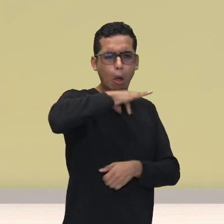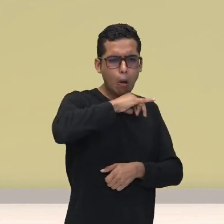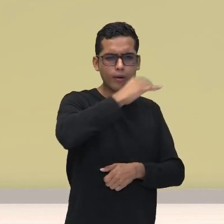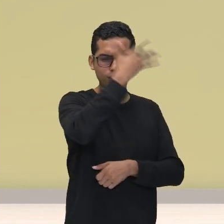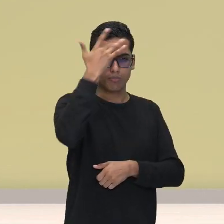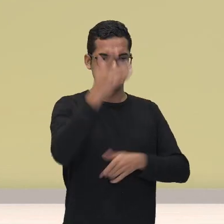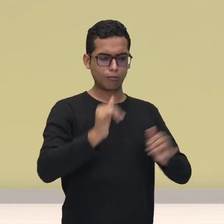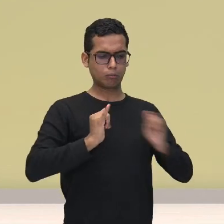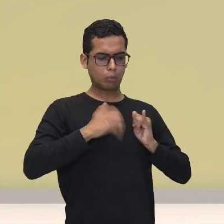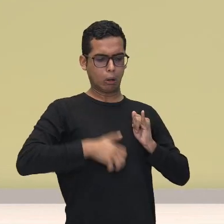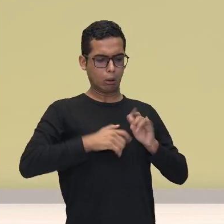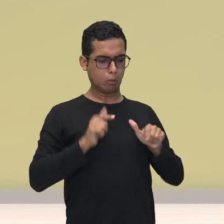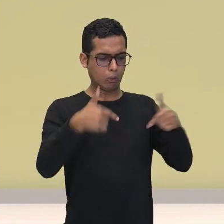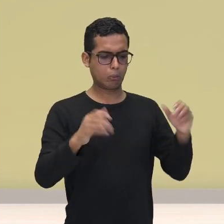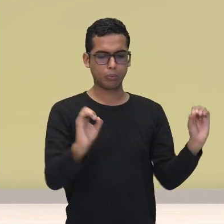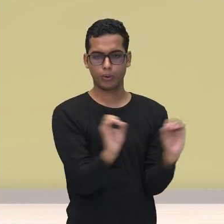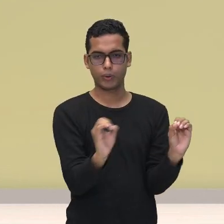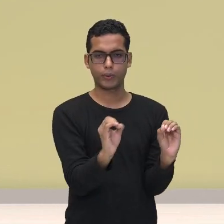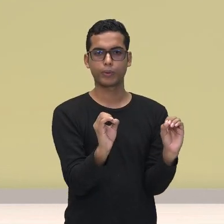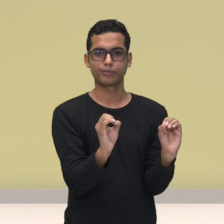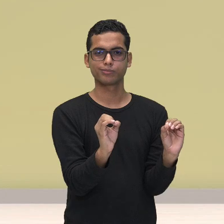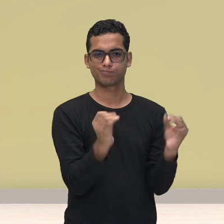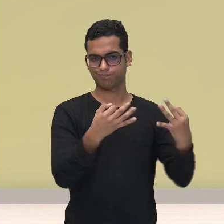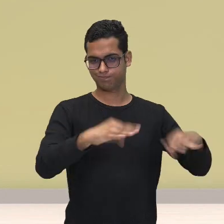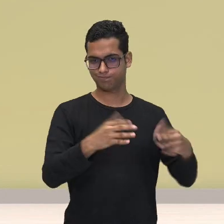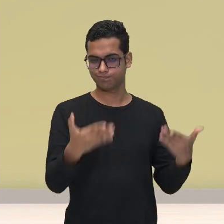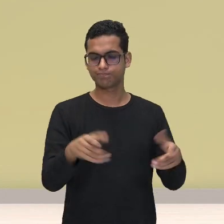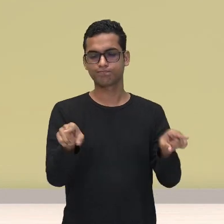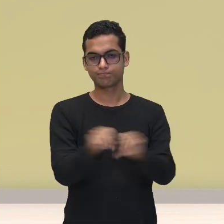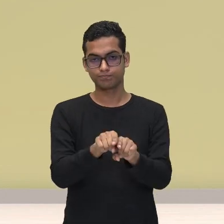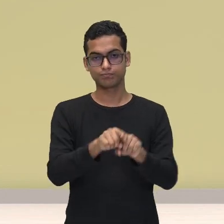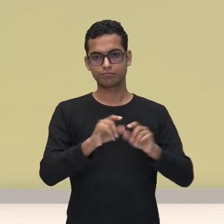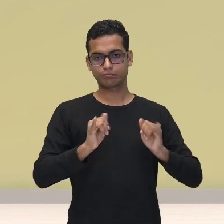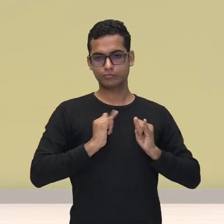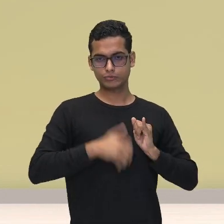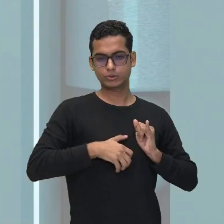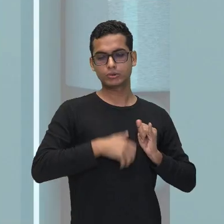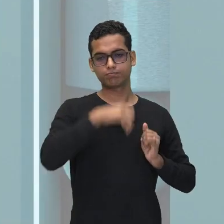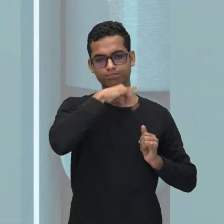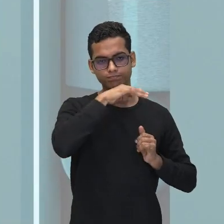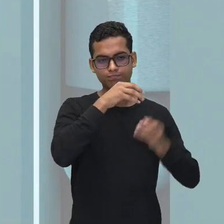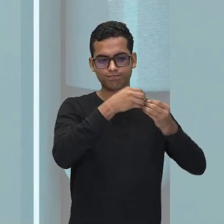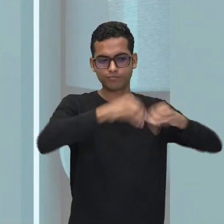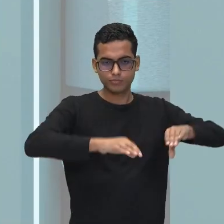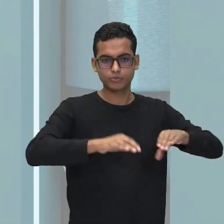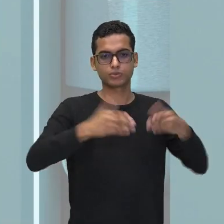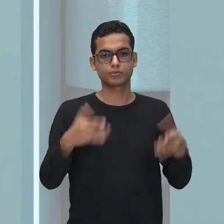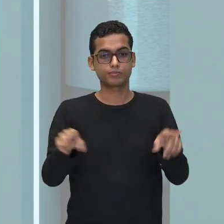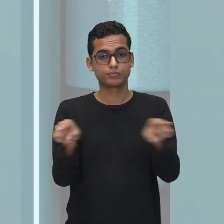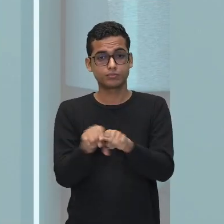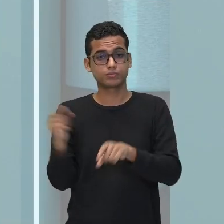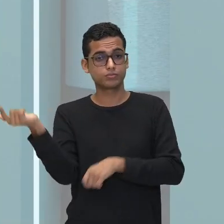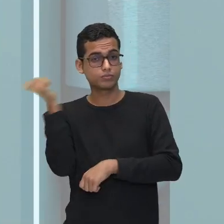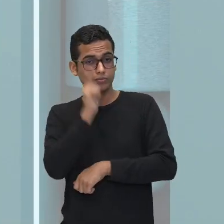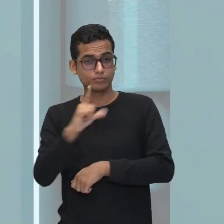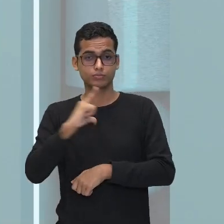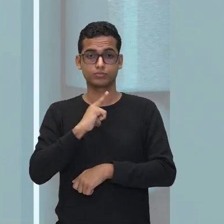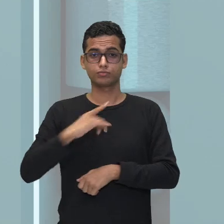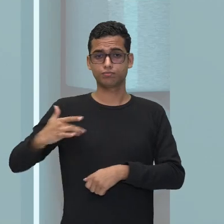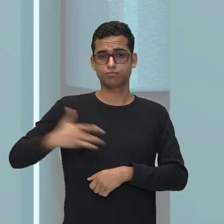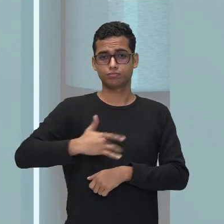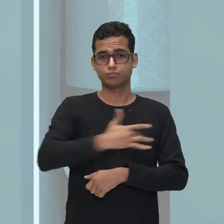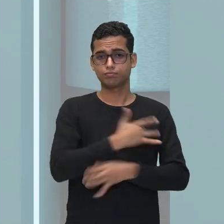que o sedentarismo pode trazer para a nossa vida. Então, o que a gente tem que fazer para que a gente tenha sucesso na nossa